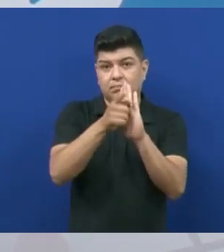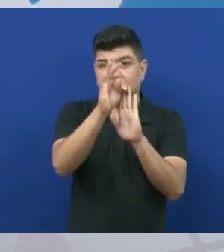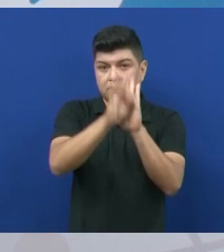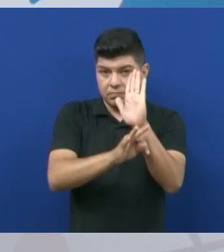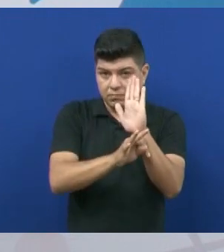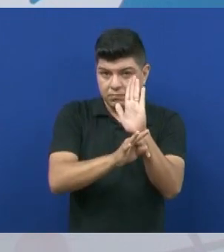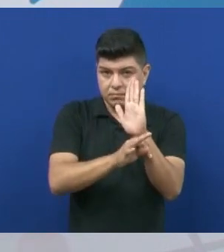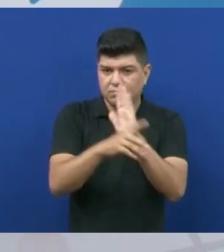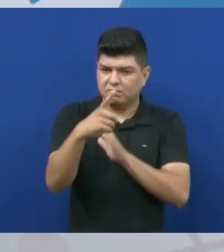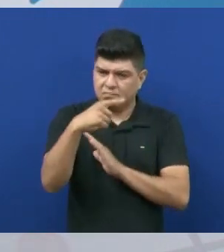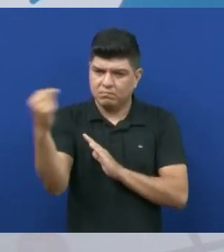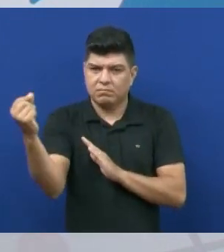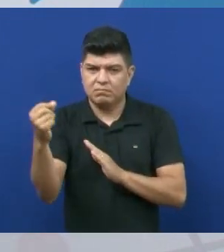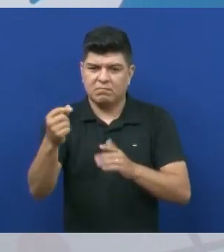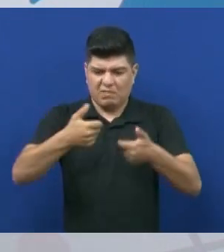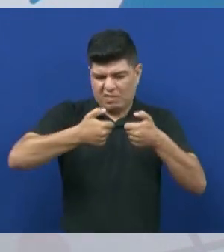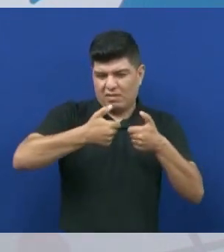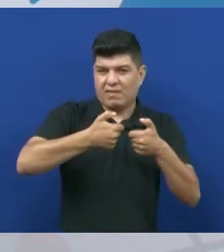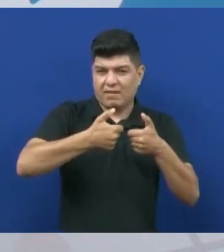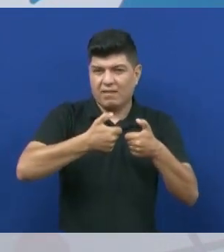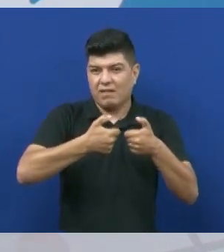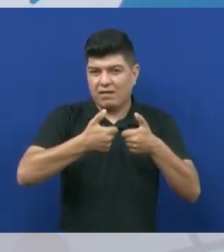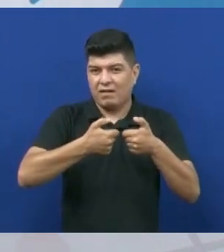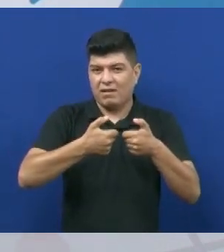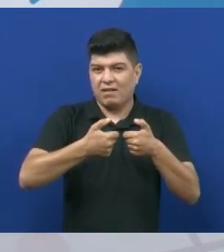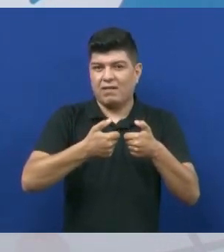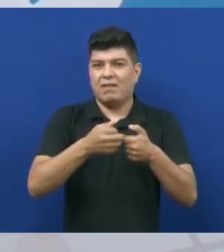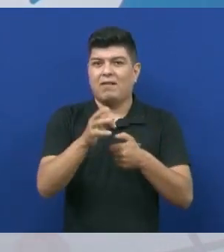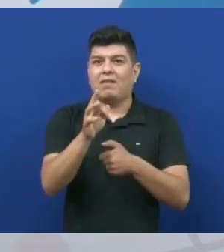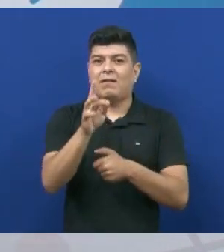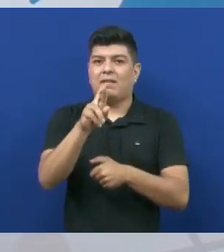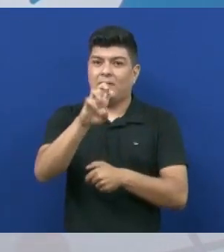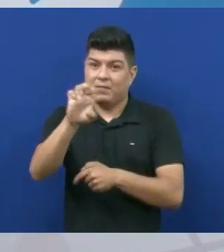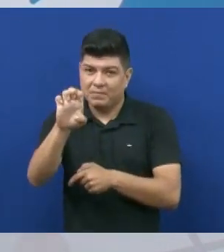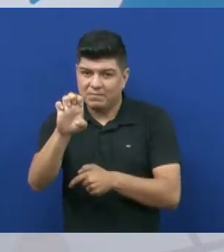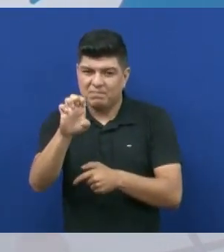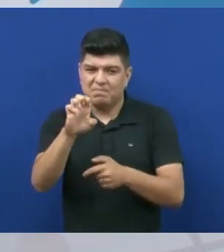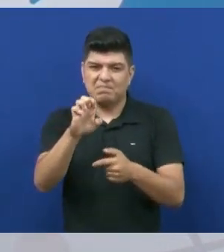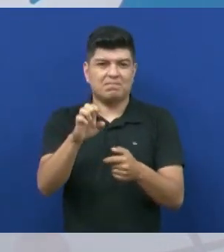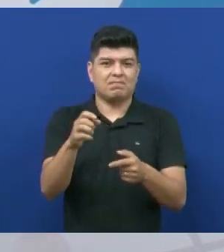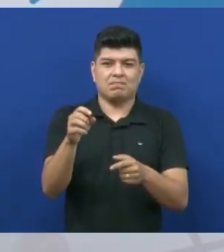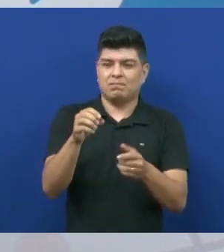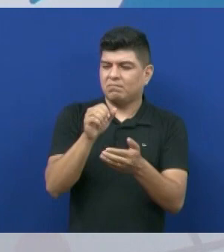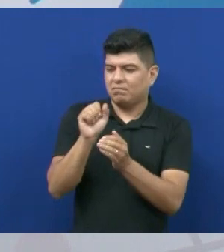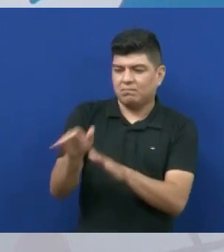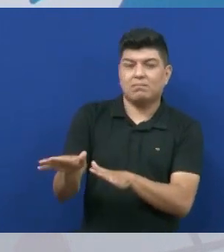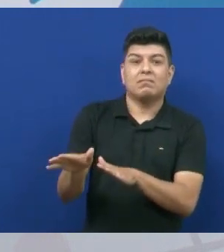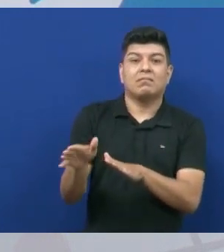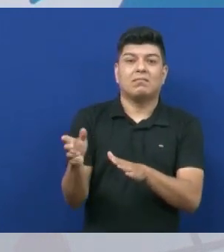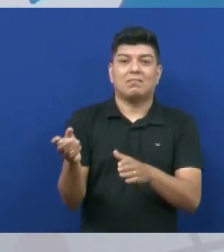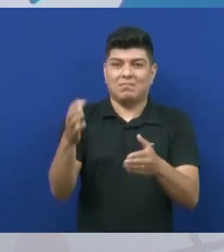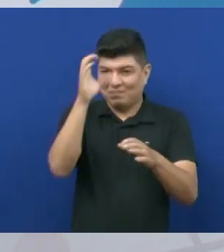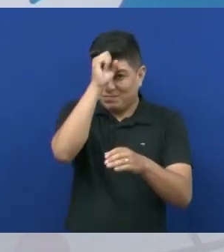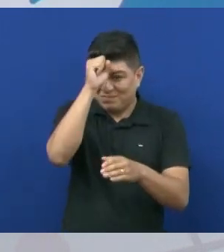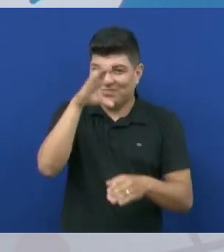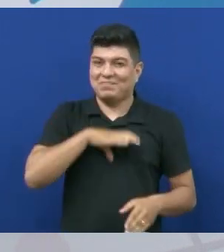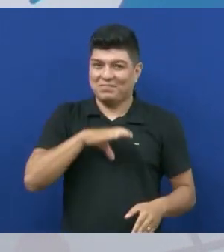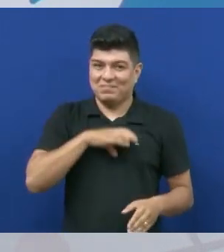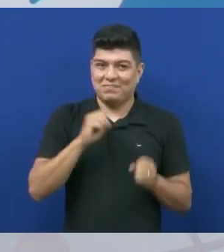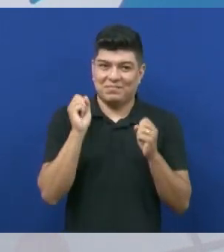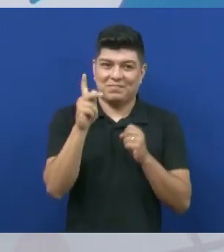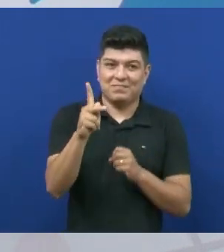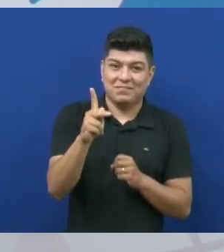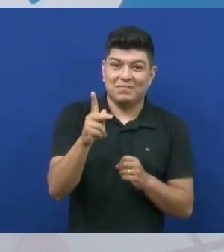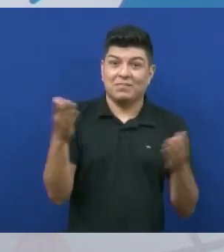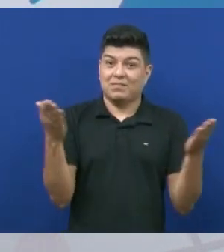Então sai daí do teu jogo de PlayStation, Free Fire, né, o nome do jogo? Larga isso aí e vem aprender um pouquinho de português, ok?